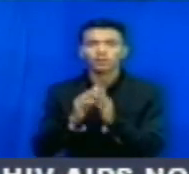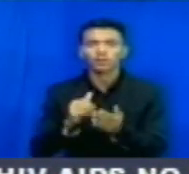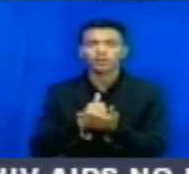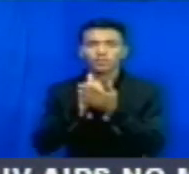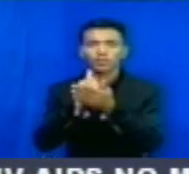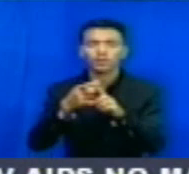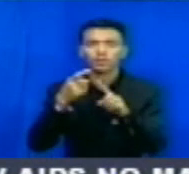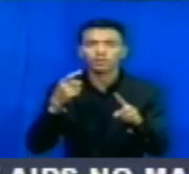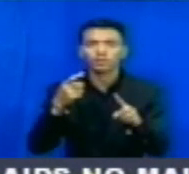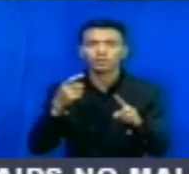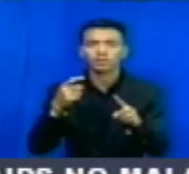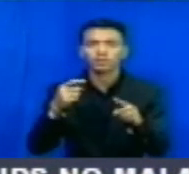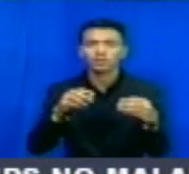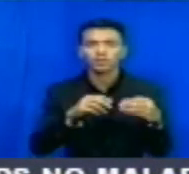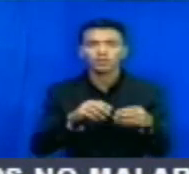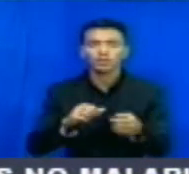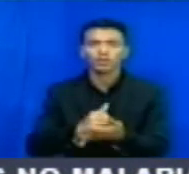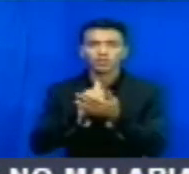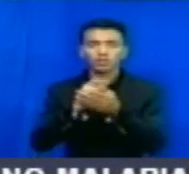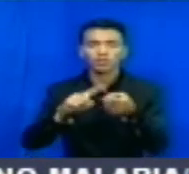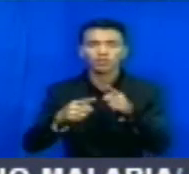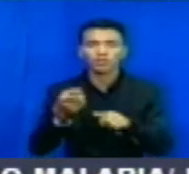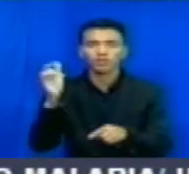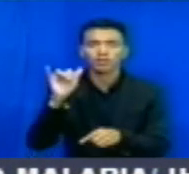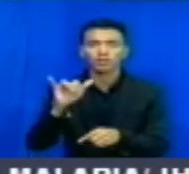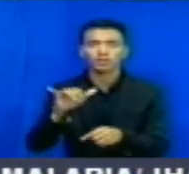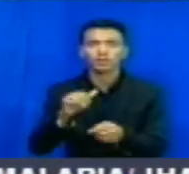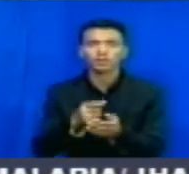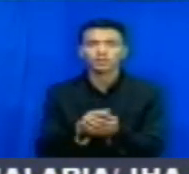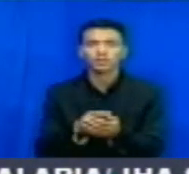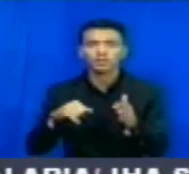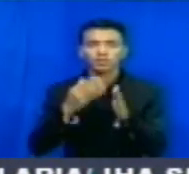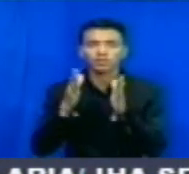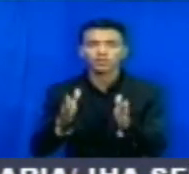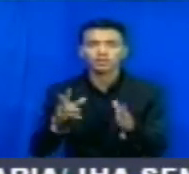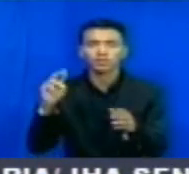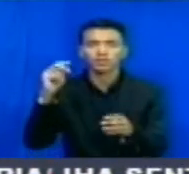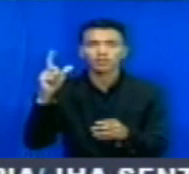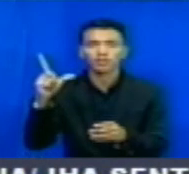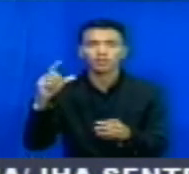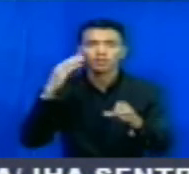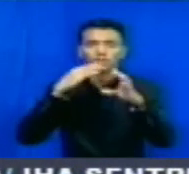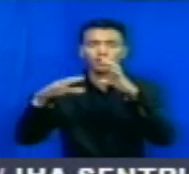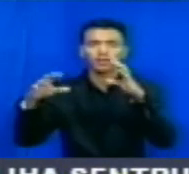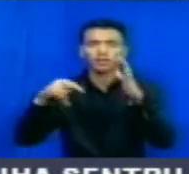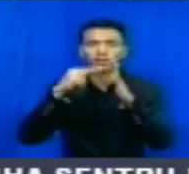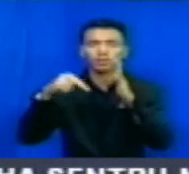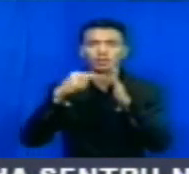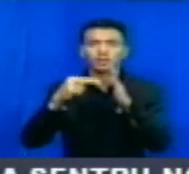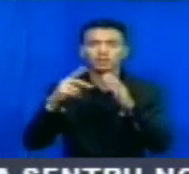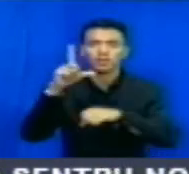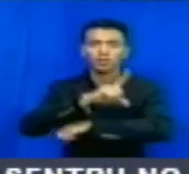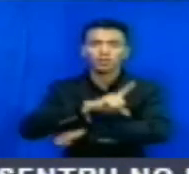sessão para ver facilitar o colega José. O jornalista até teve também, porque ele manda notícias para